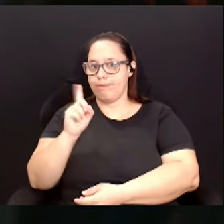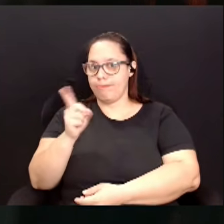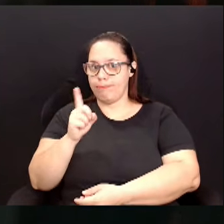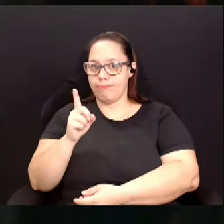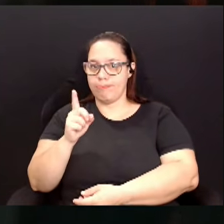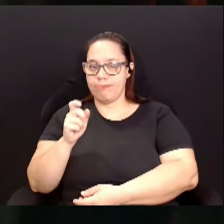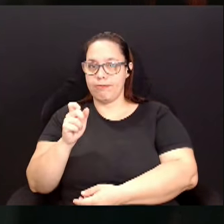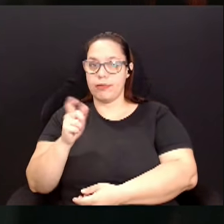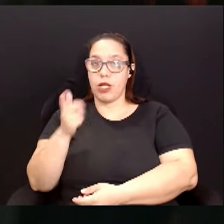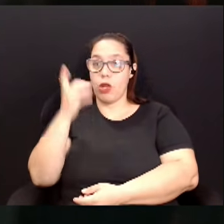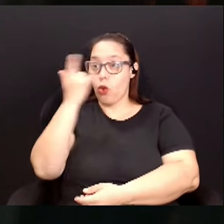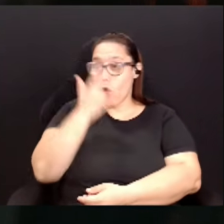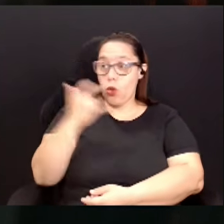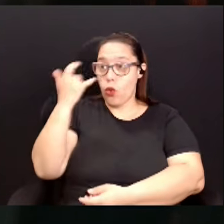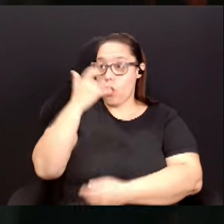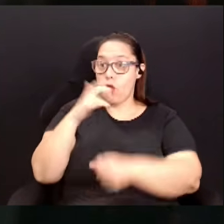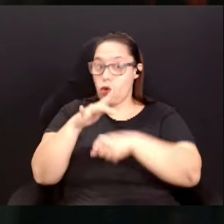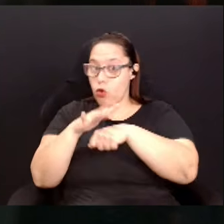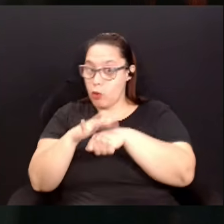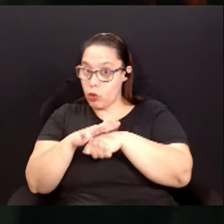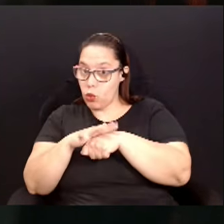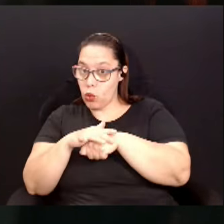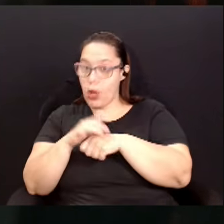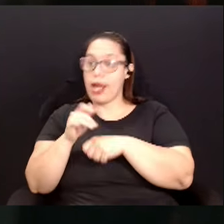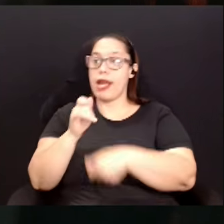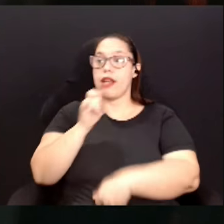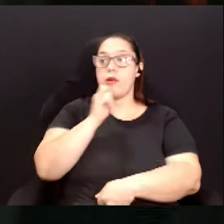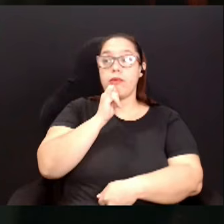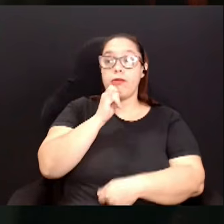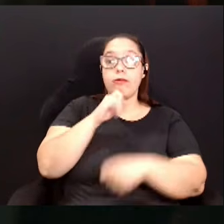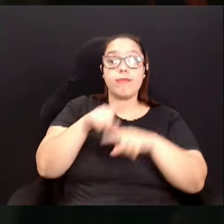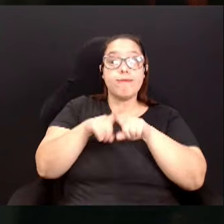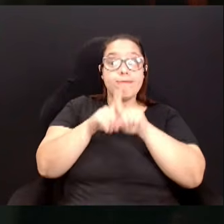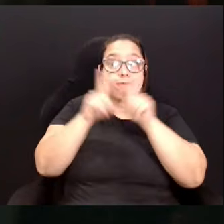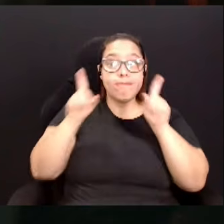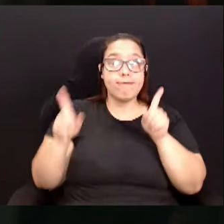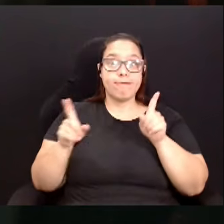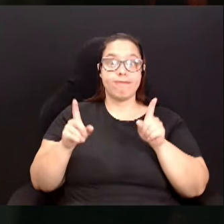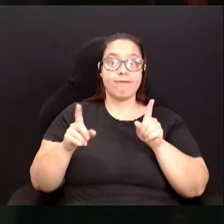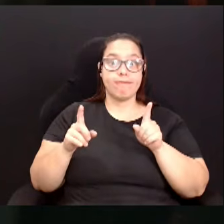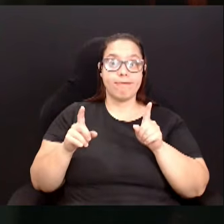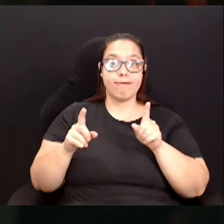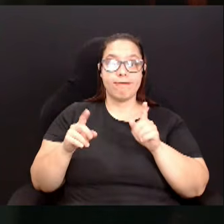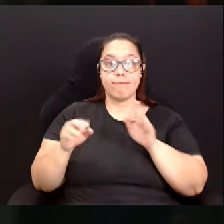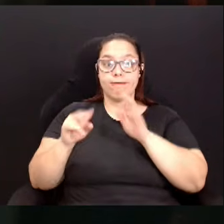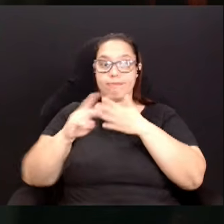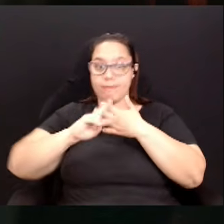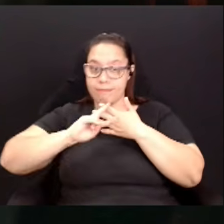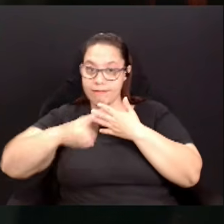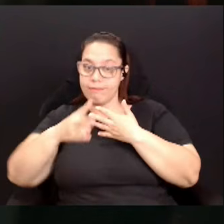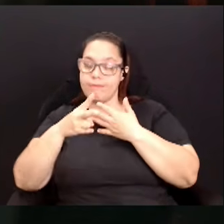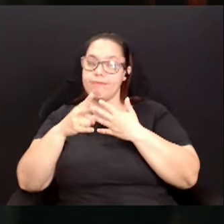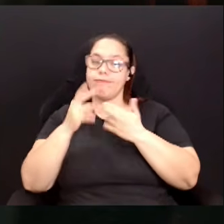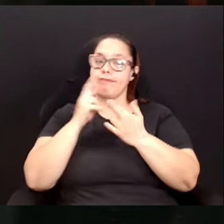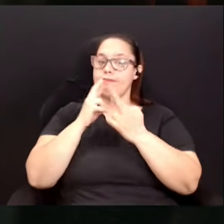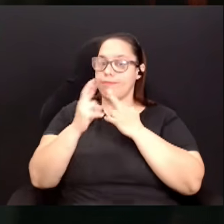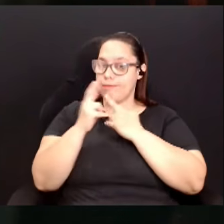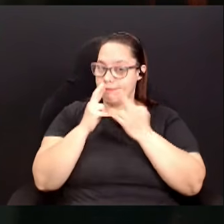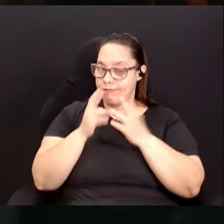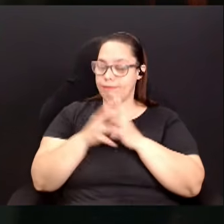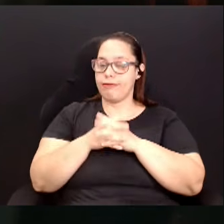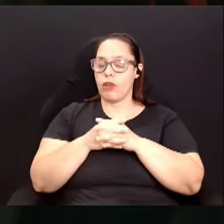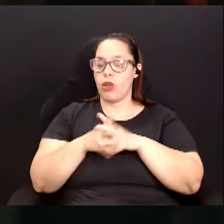caso de uma patologia. Mas isso pode afetar os relacionamentos, né? Então, qual que é a sua